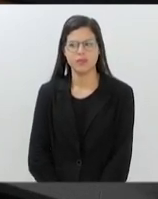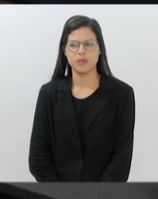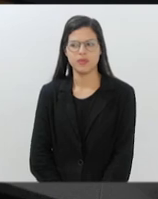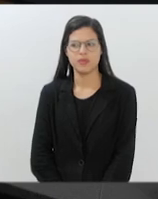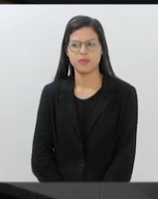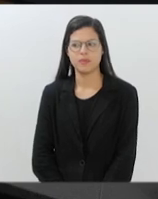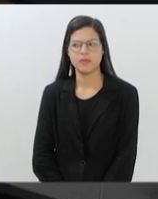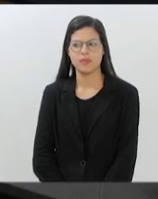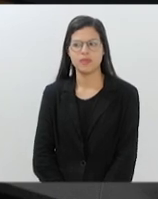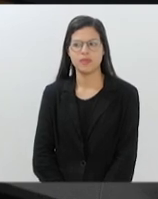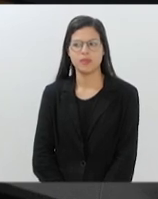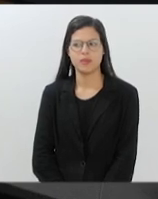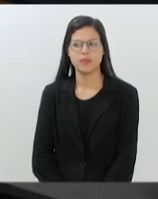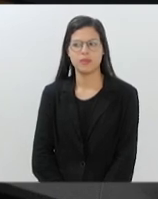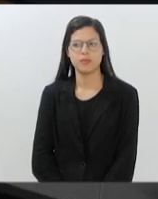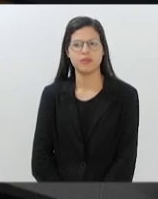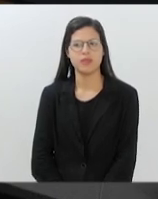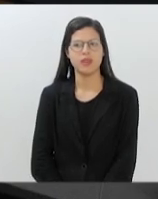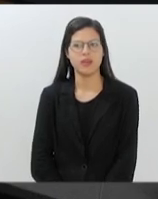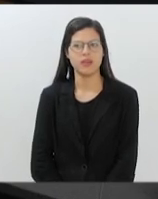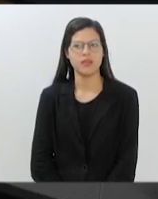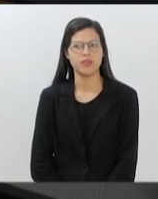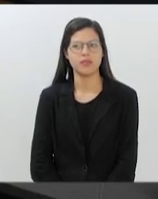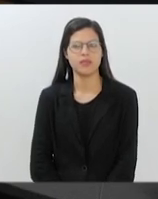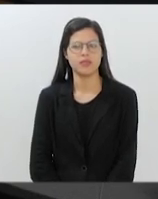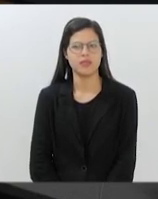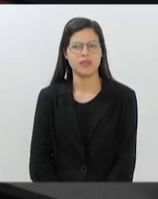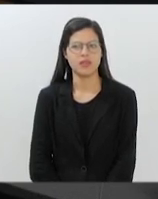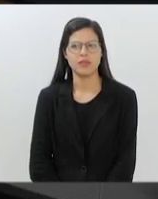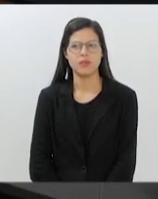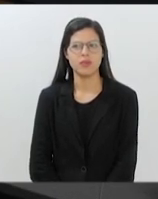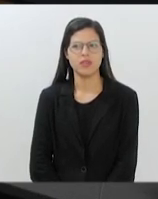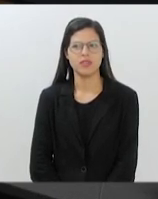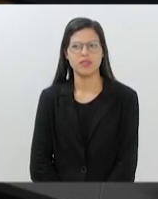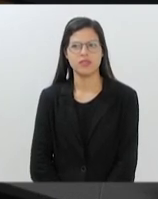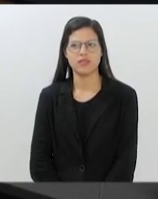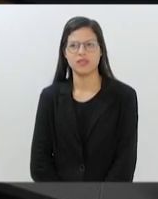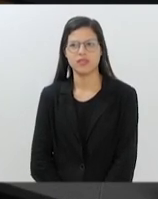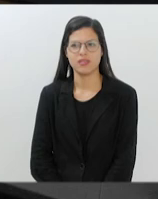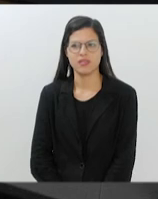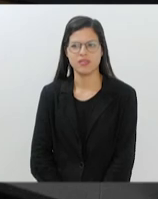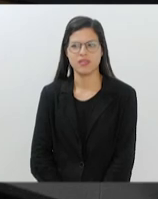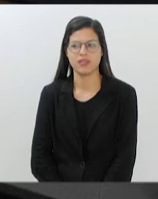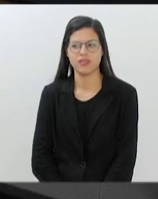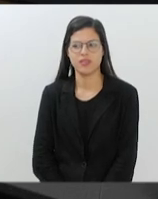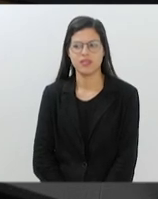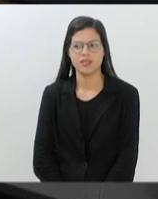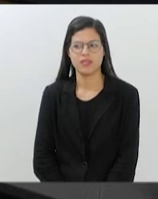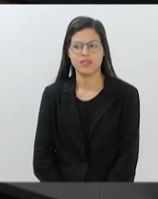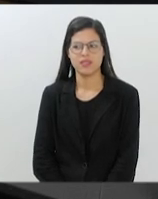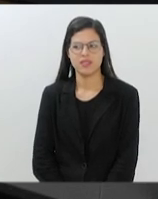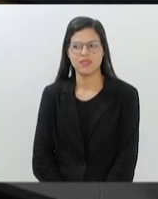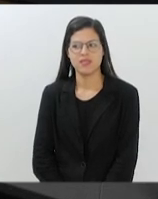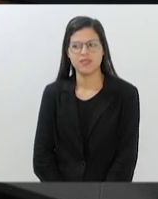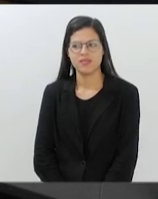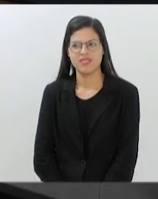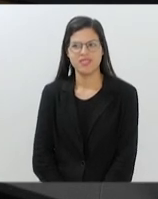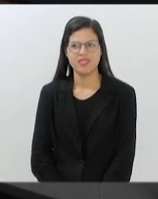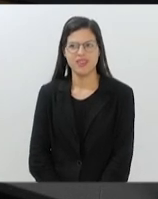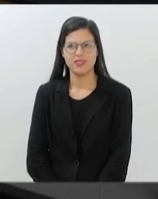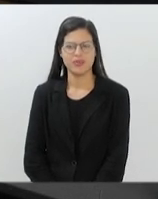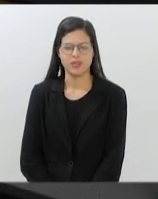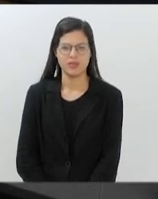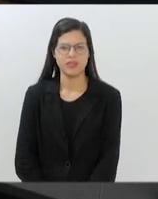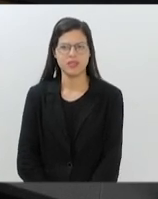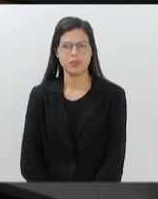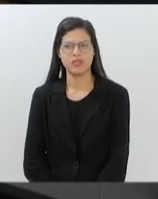seis Deputado mim fazer mais alguma pergunta aguardar o se aguardar o sei porque eu quero avançar PR as perguntas da só